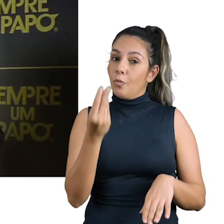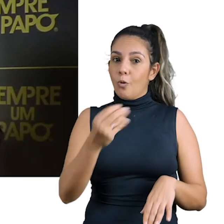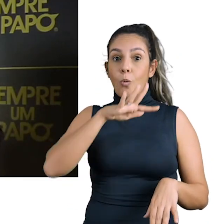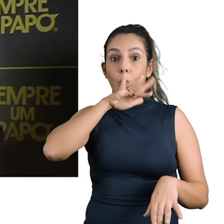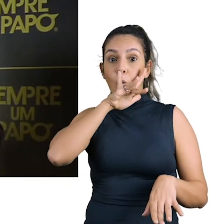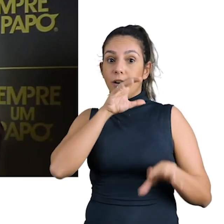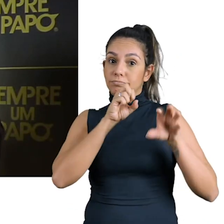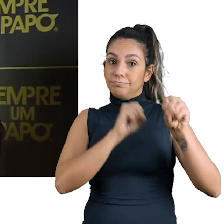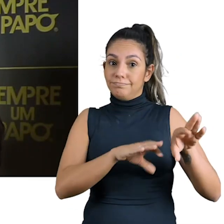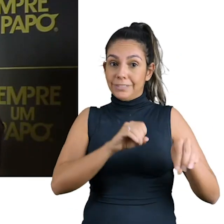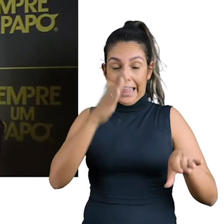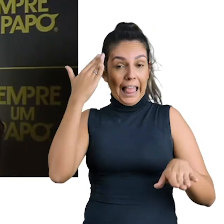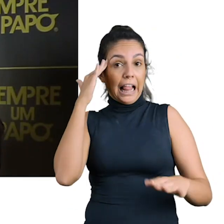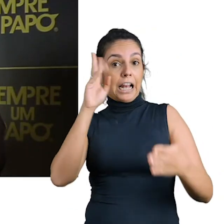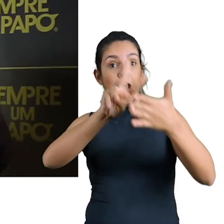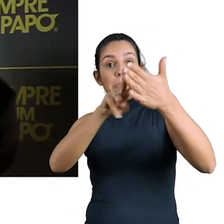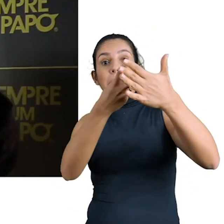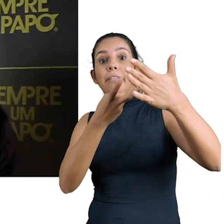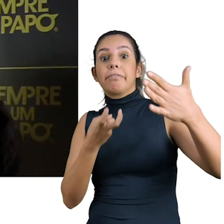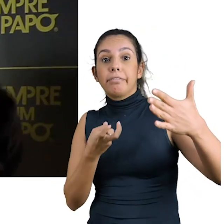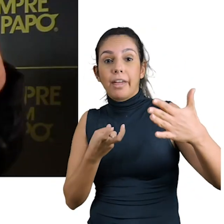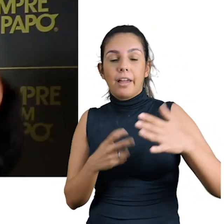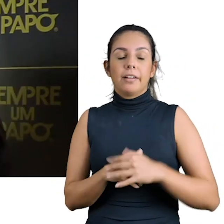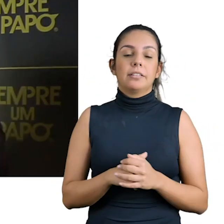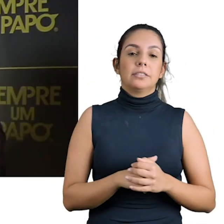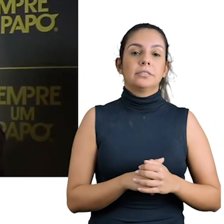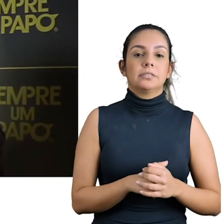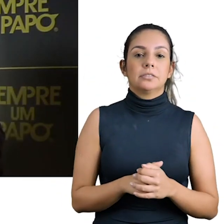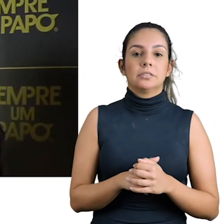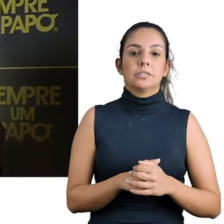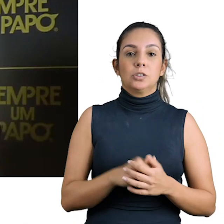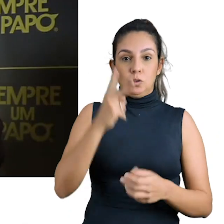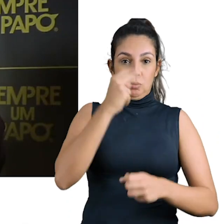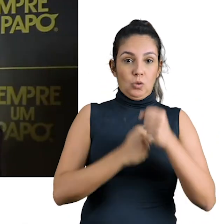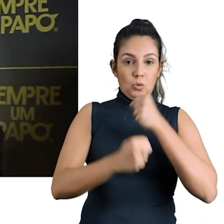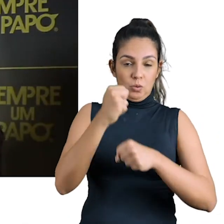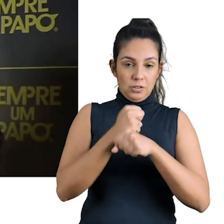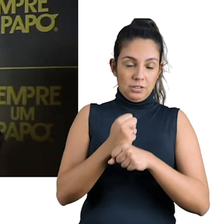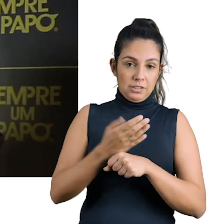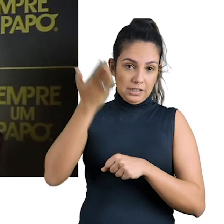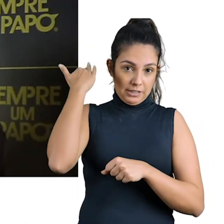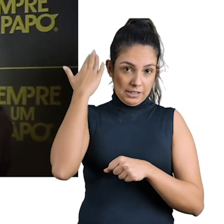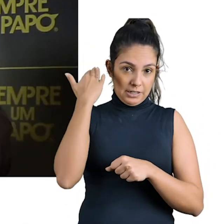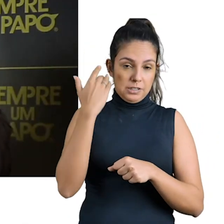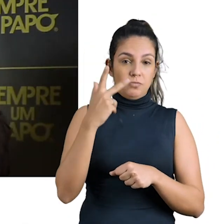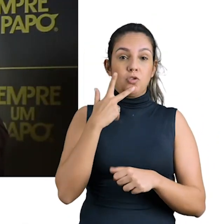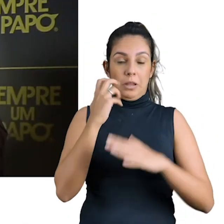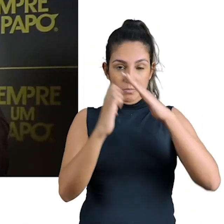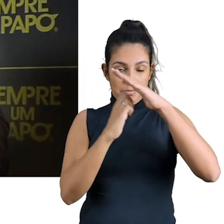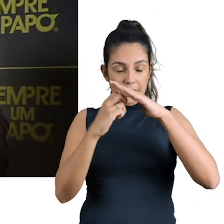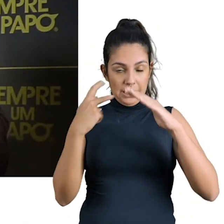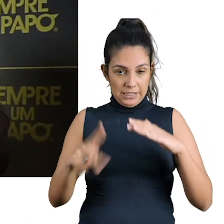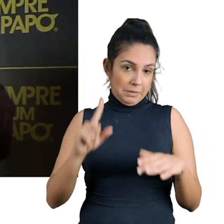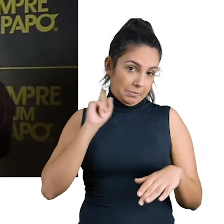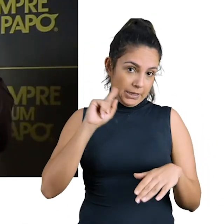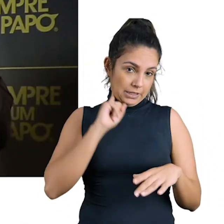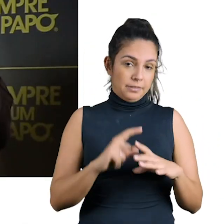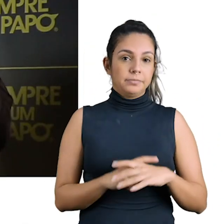muito ruins. Há pouco tempo, 2 anos atrás, uma empresa aqui de Minas, não vou citar o